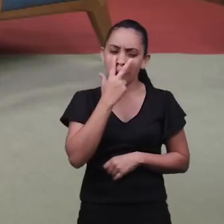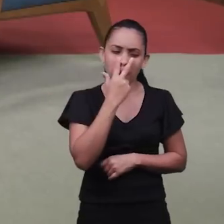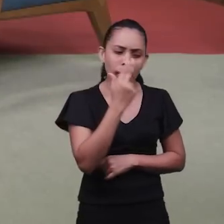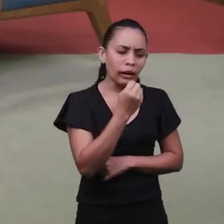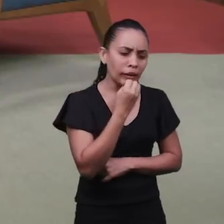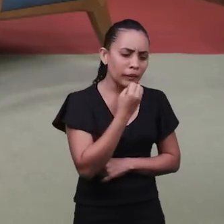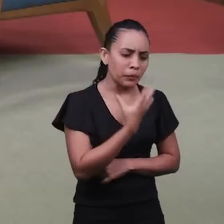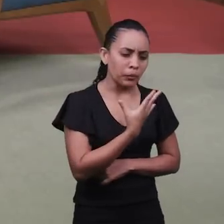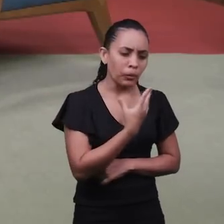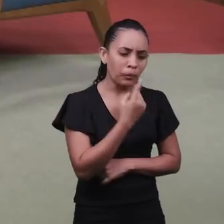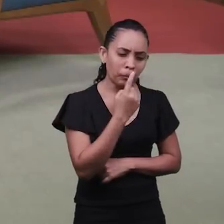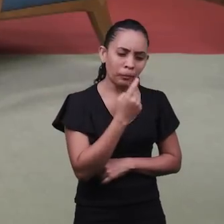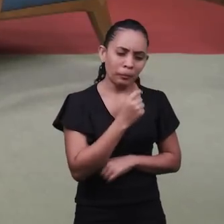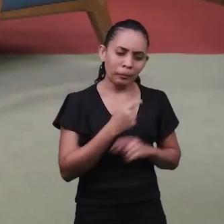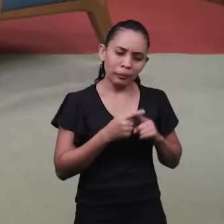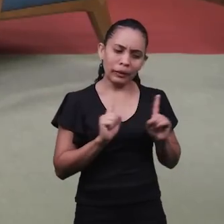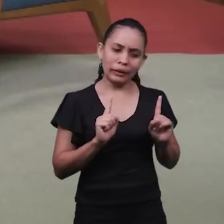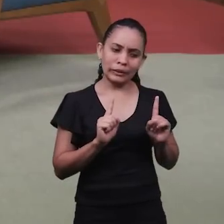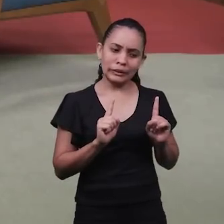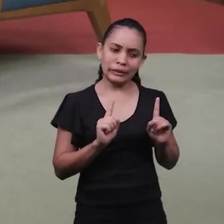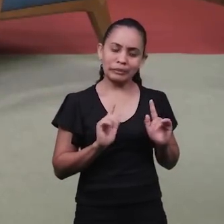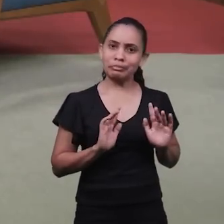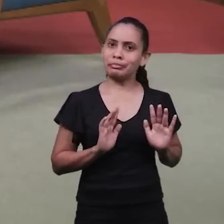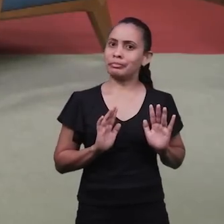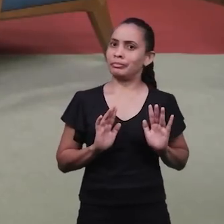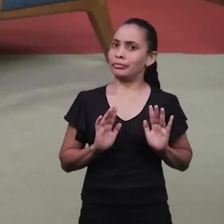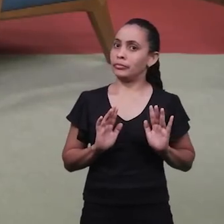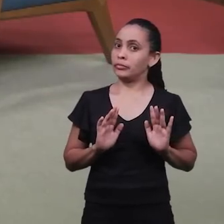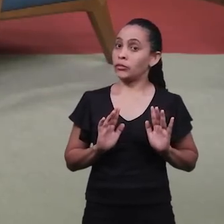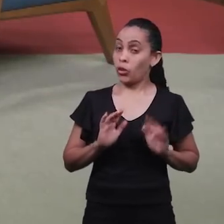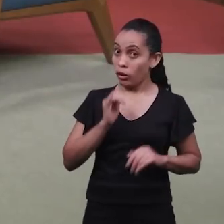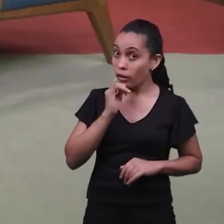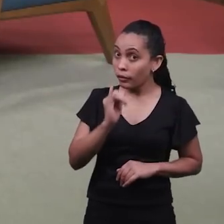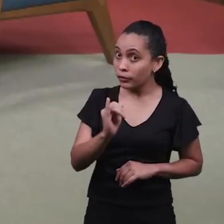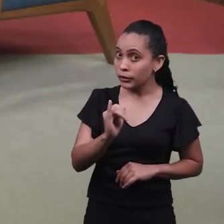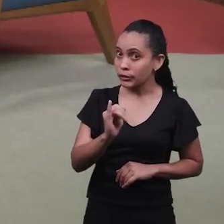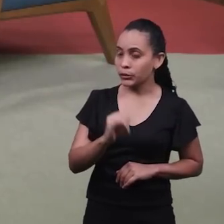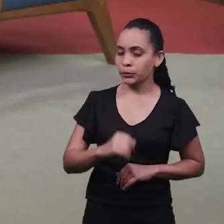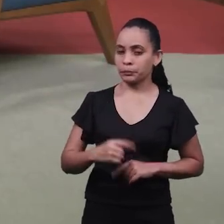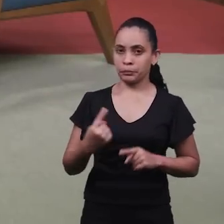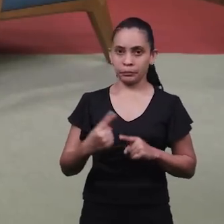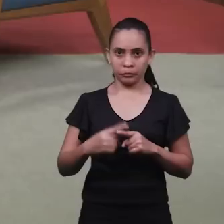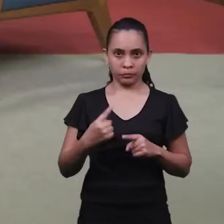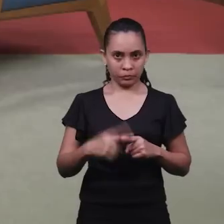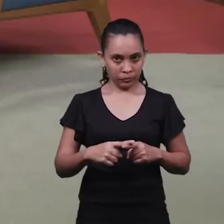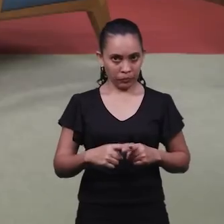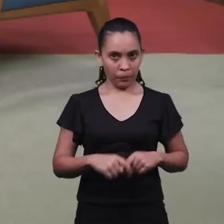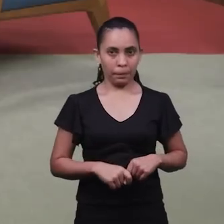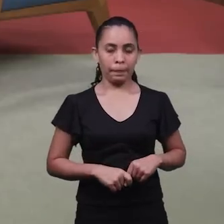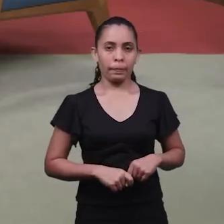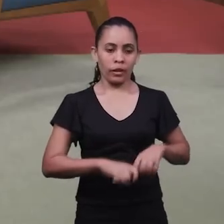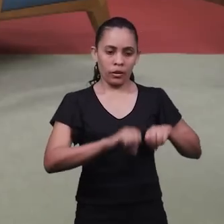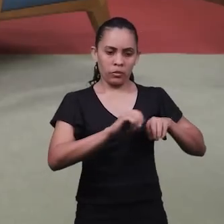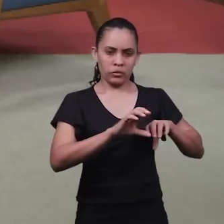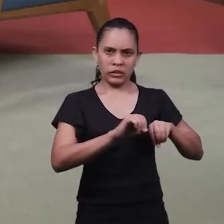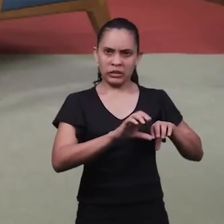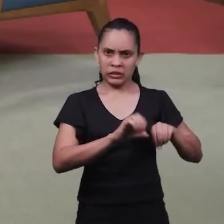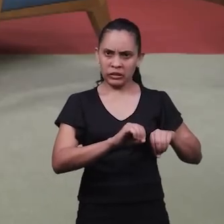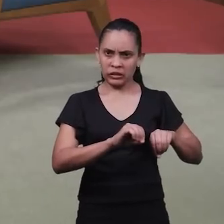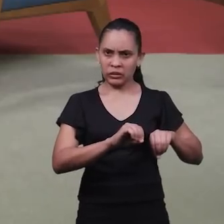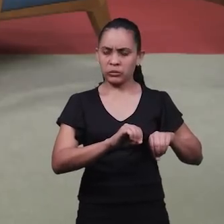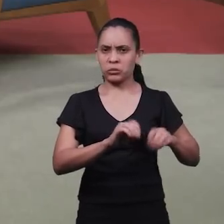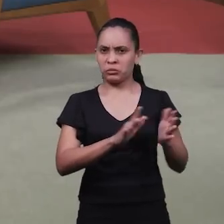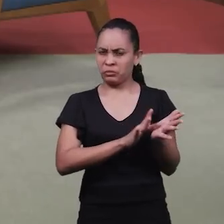que parece, mas é falsificado. É um alerta. Até porque a falsificação,